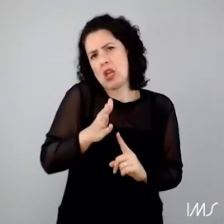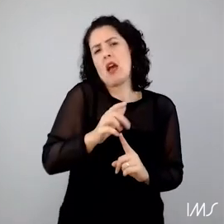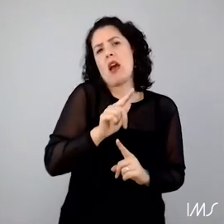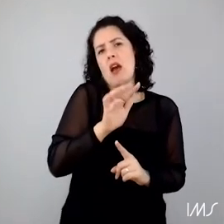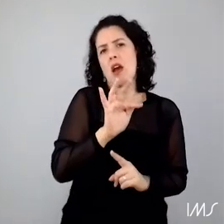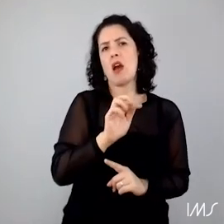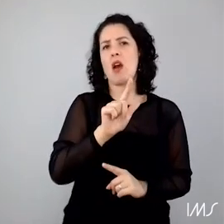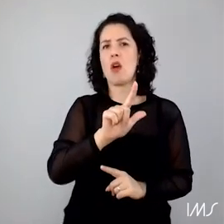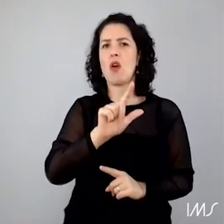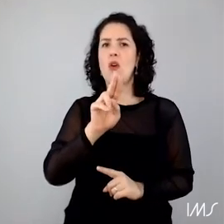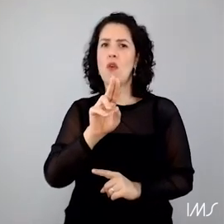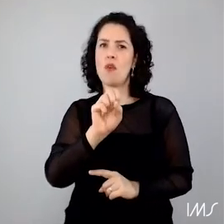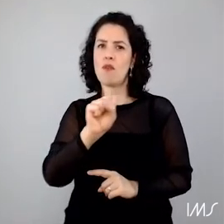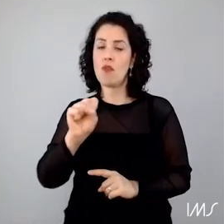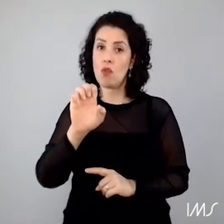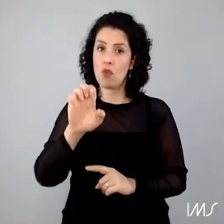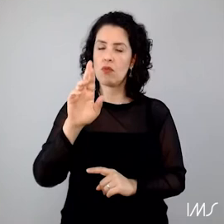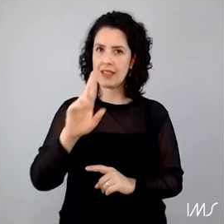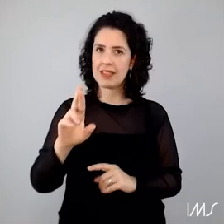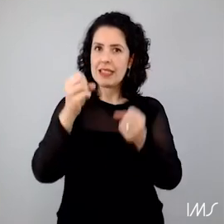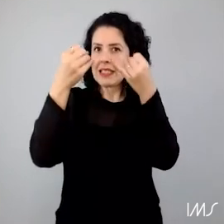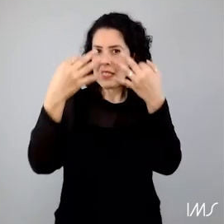representação visual por meio de aparato